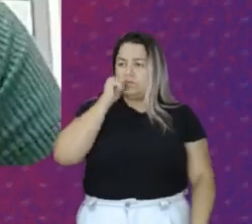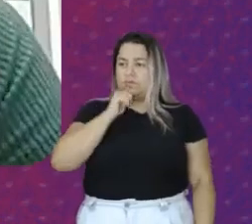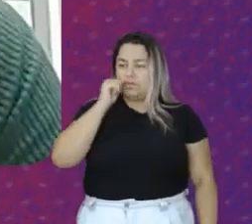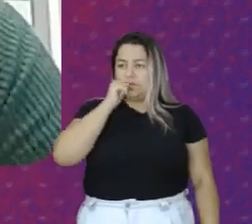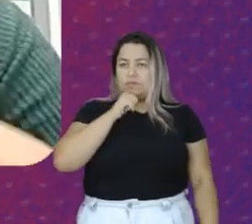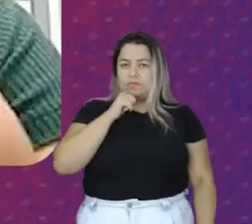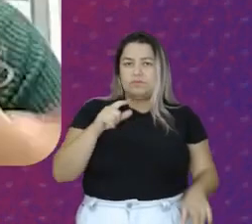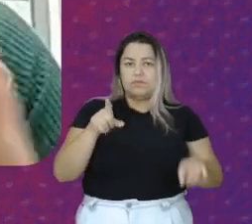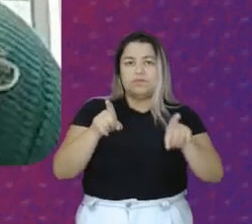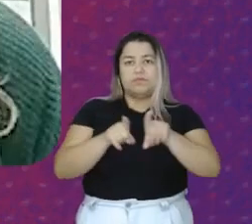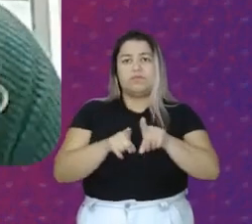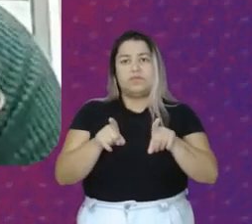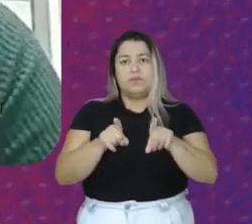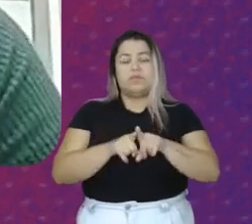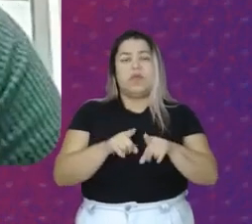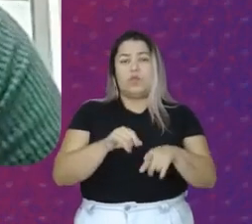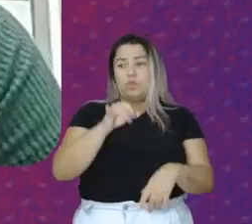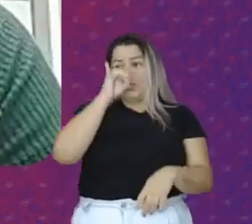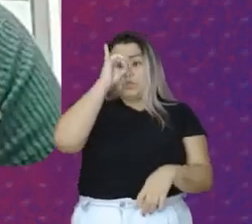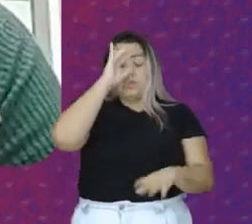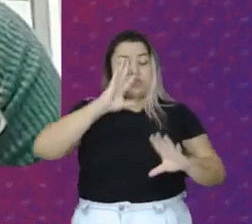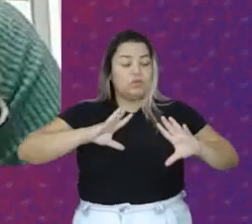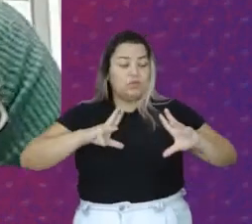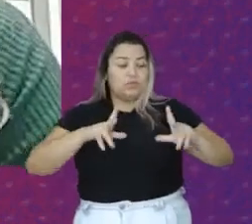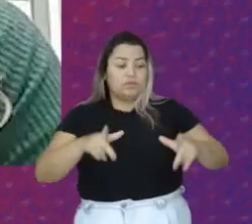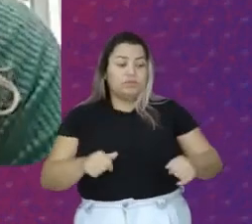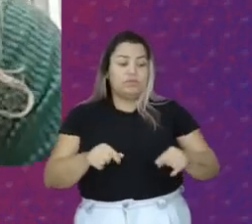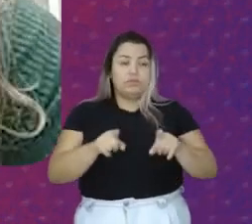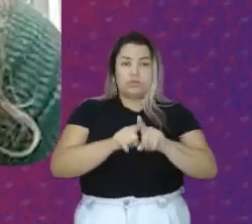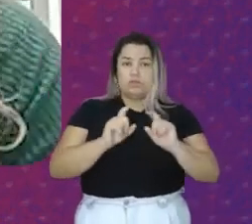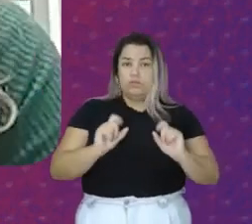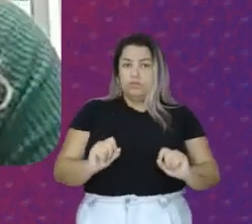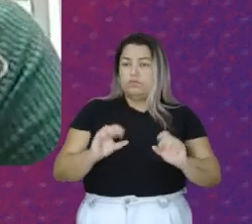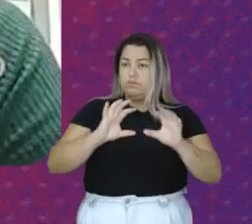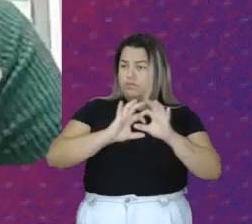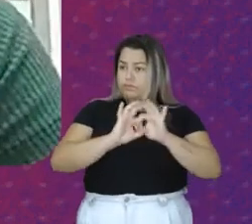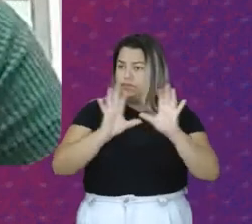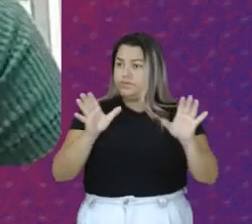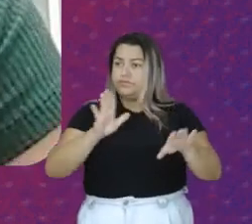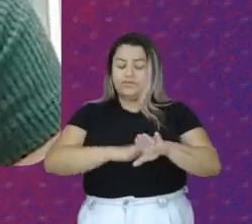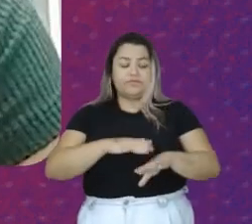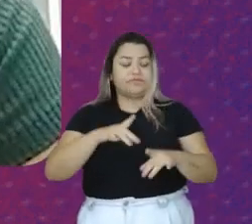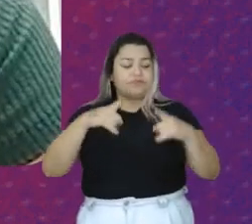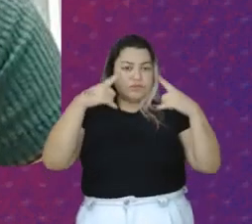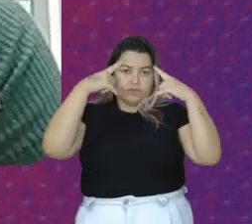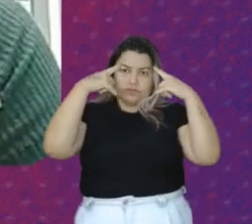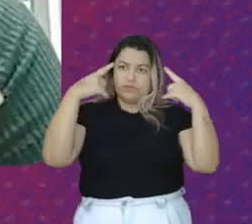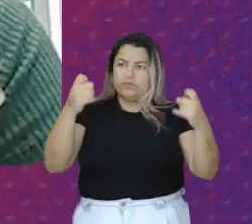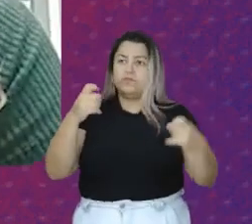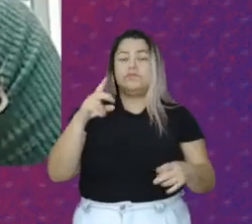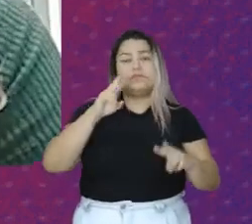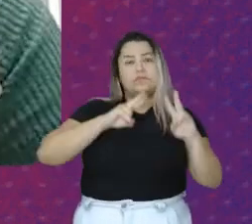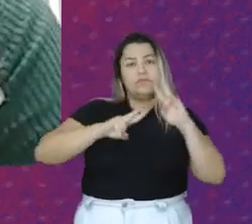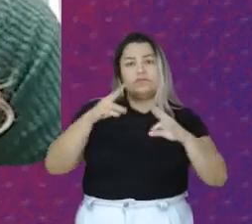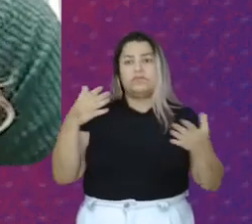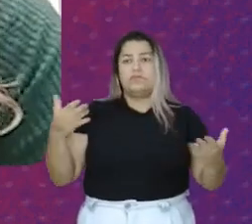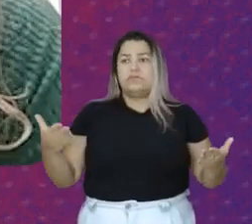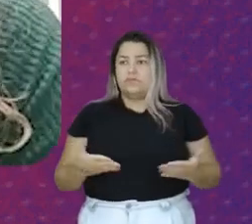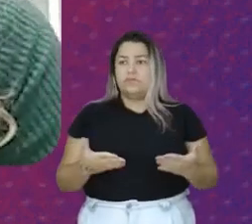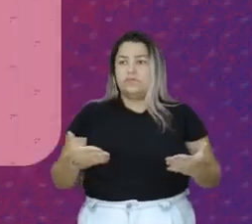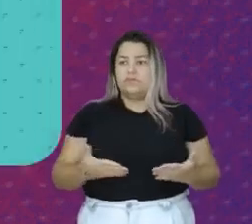contra, né, a intolerância como um todo, e isso acaba legitimando e autorizando cada vez mais violência, que é o que a gente vê hoje ainda